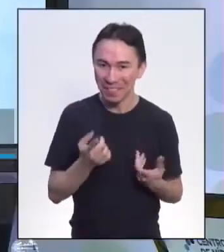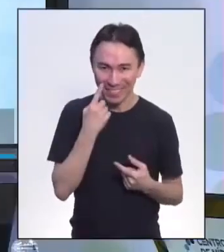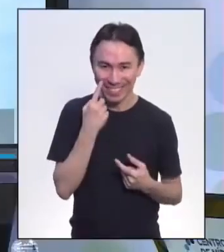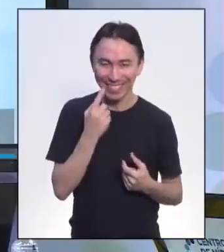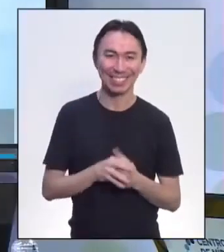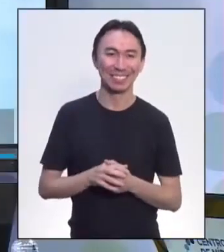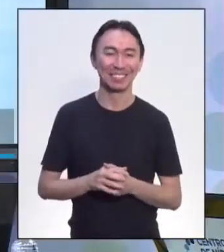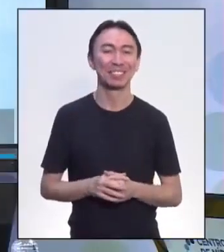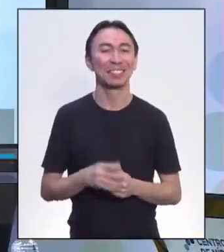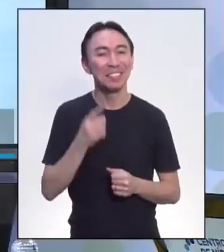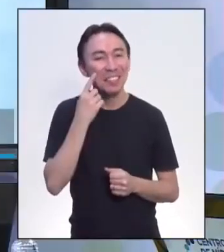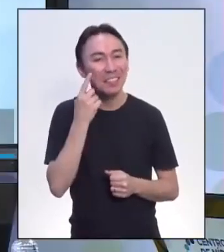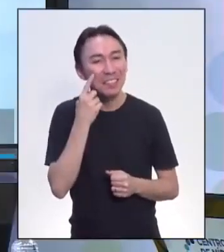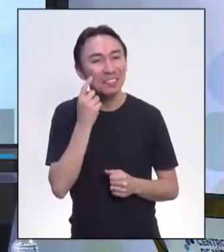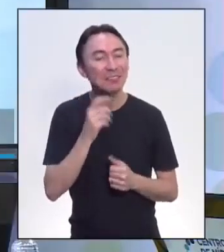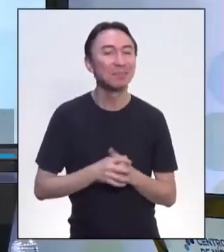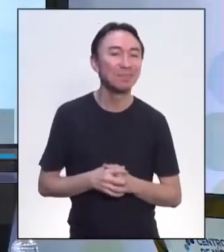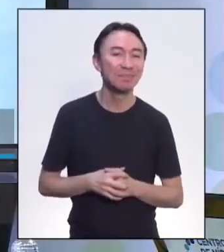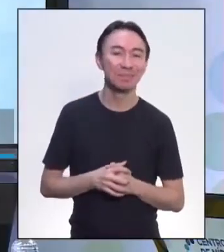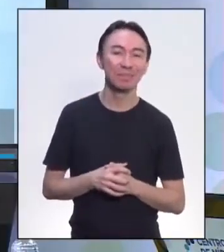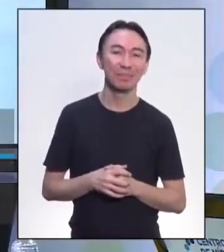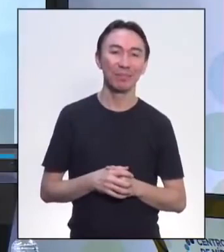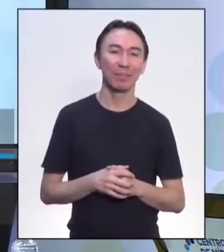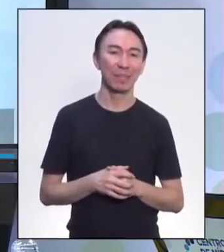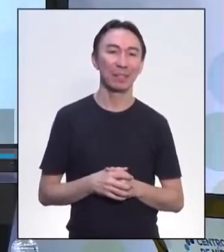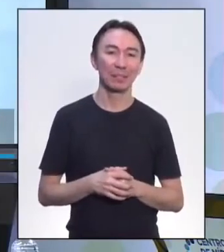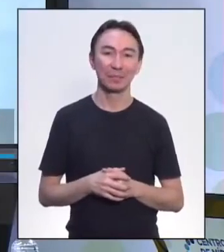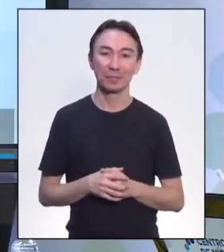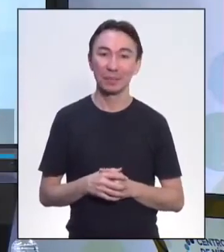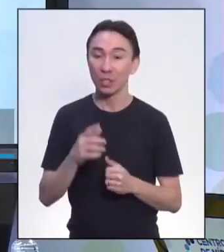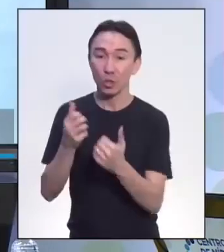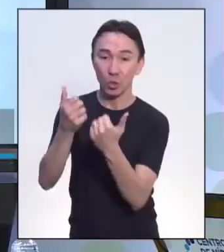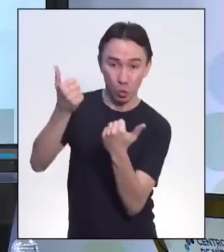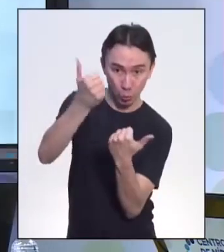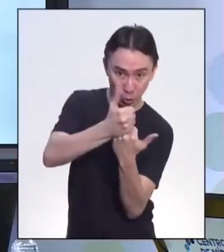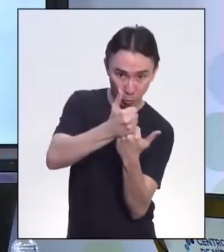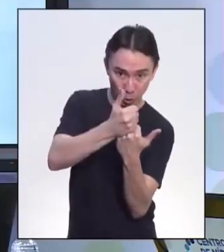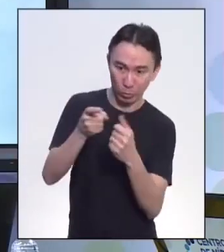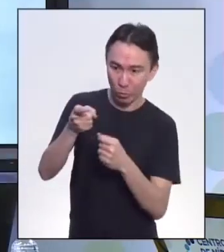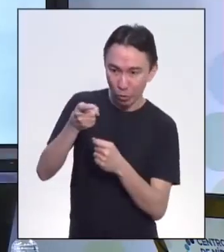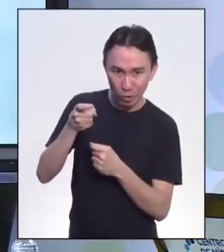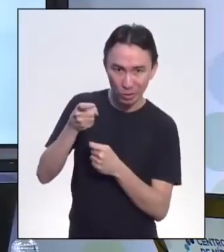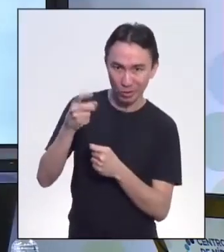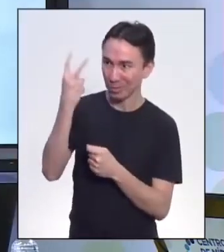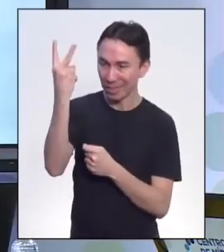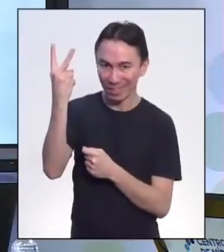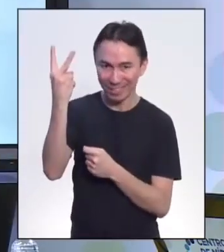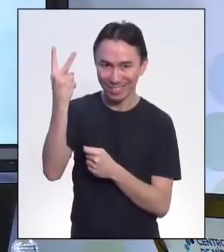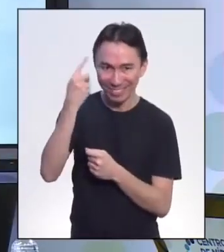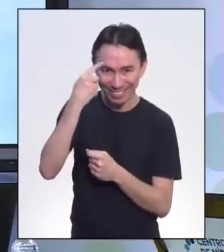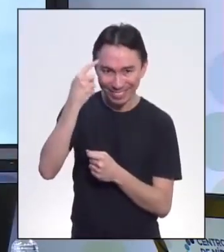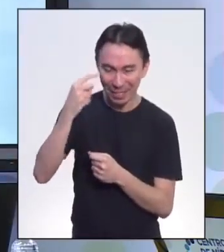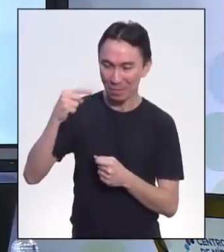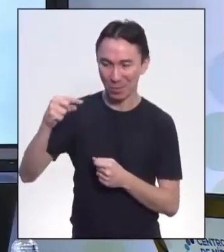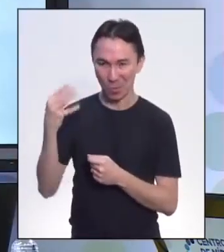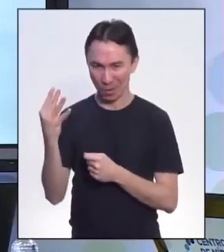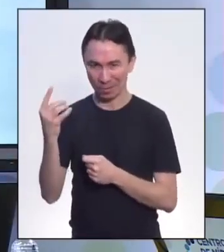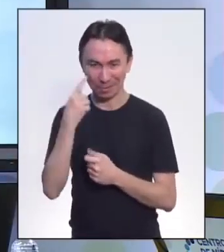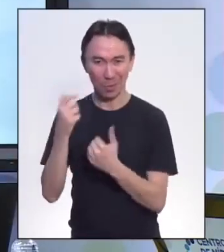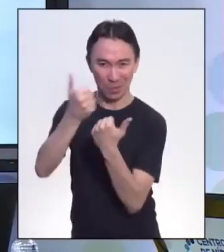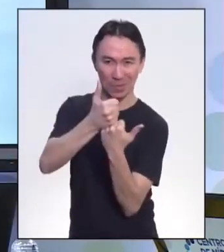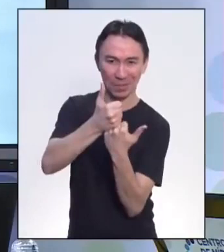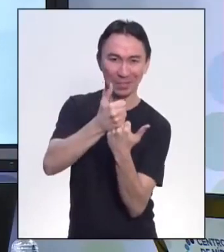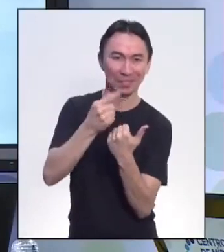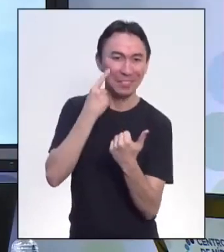sim. Então, me acompanhe aqui, por favor, na lousa. Bom, eu vou substituir agora nesse x, elevar ao quadrado e subtrair 4. Como o espaço da